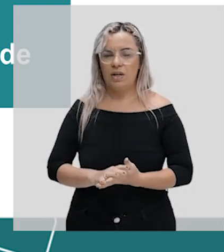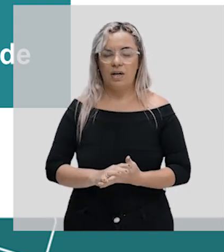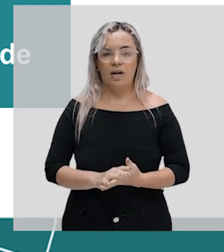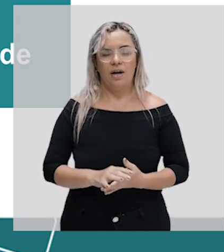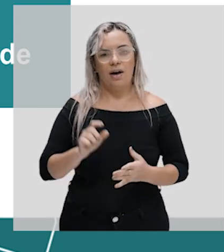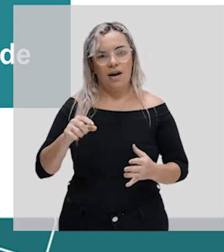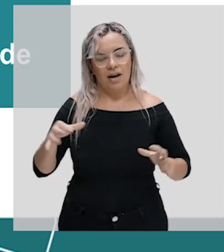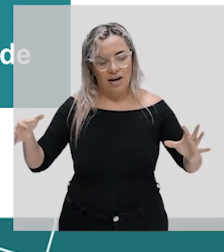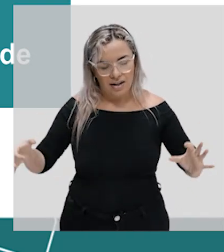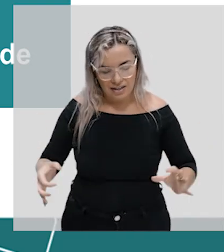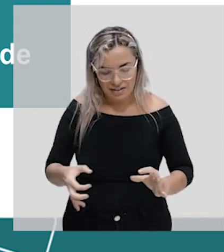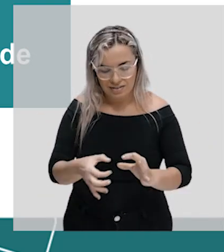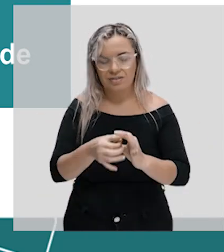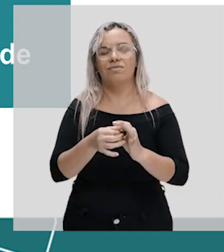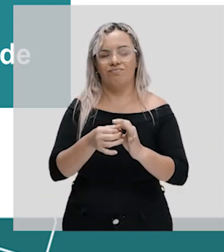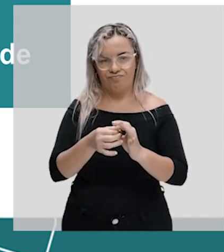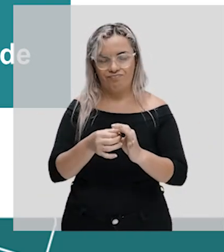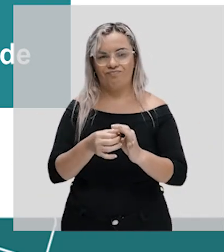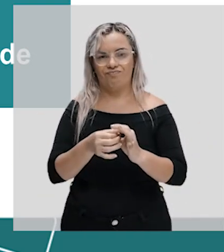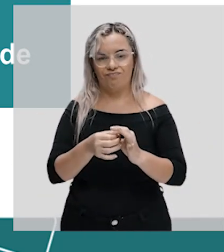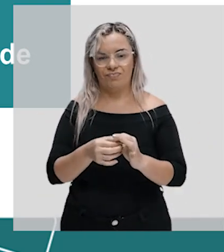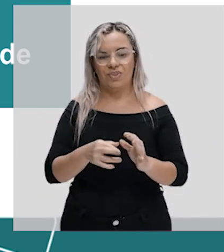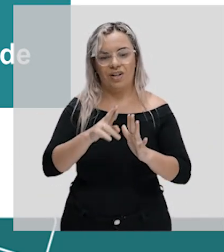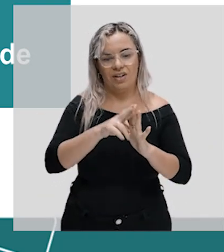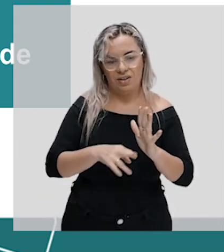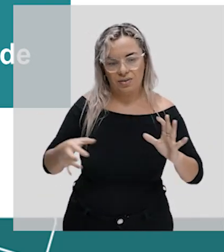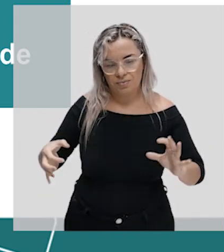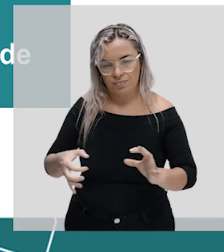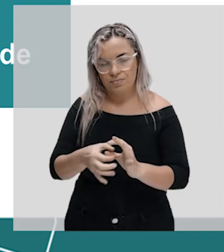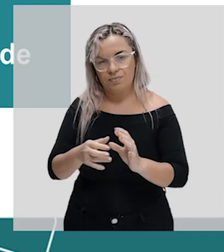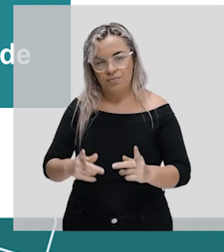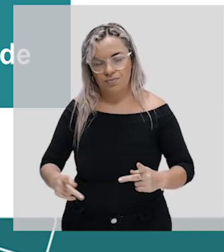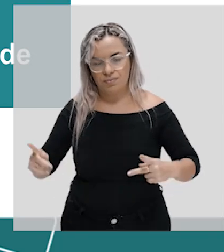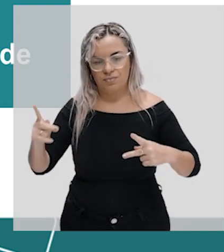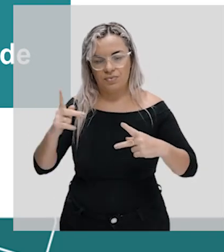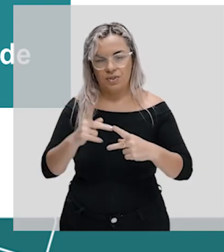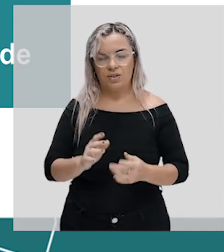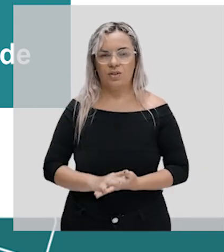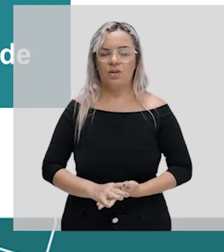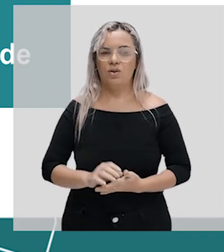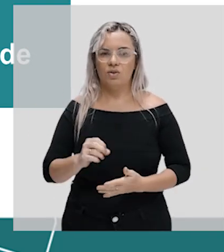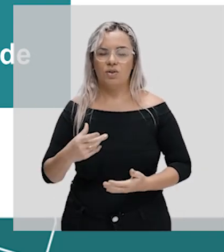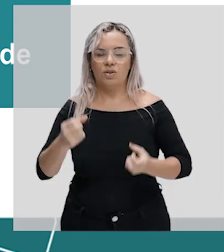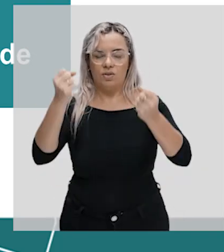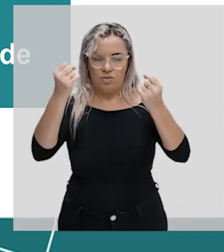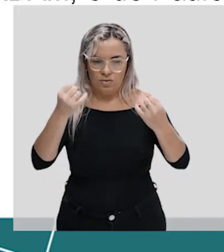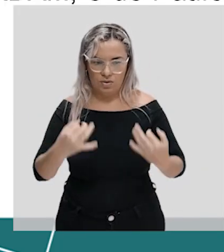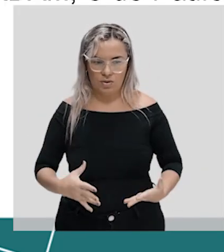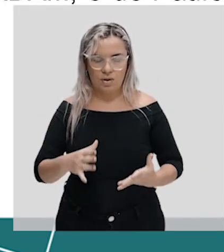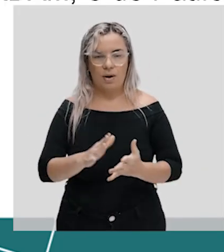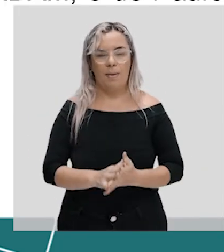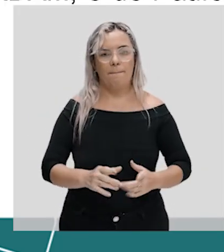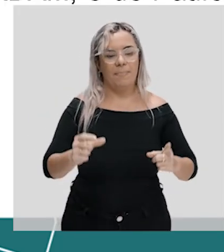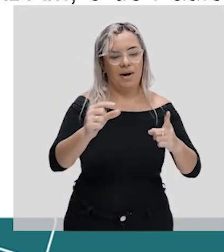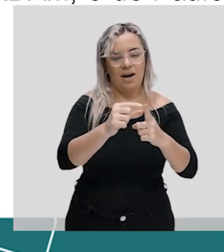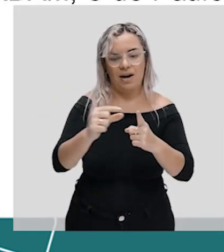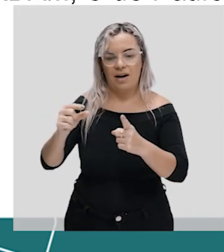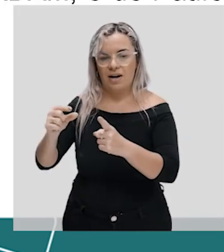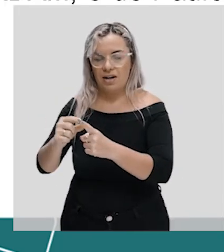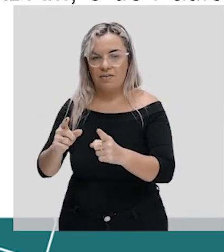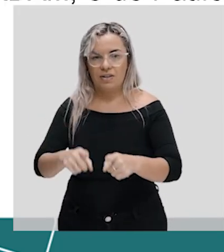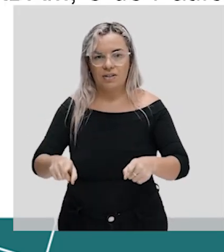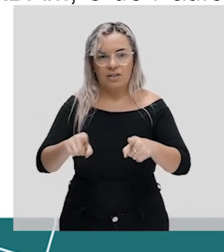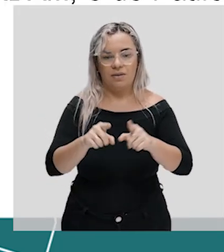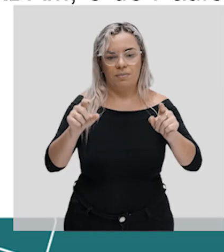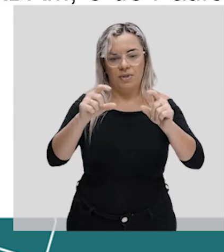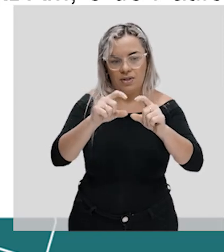né? Elementos de ligação, ou seja, que eu acabei de falar, palavras e também orações. Outro exemplo